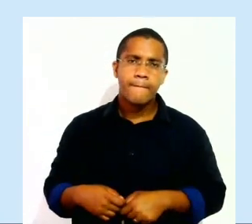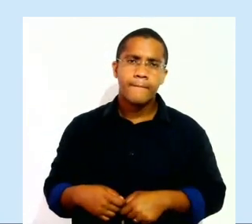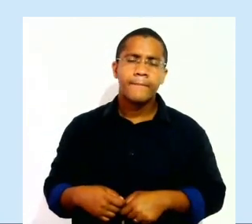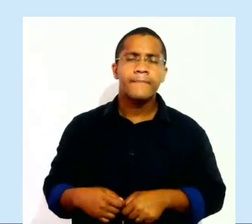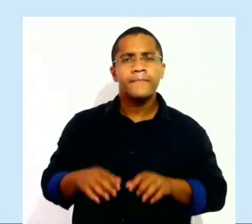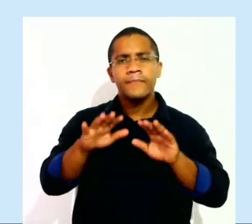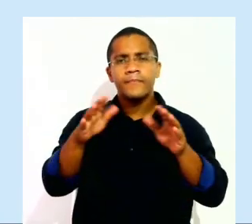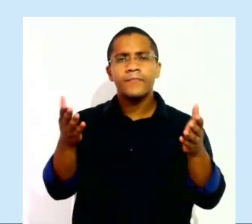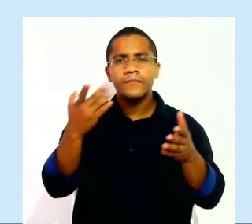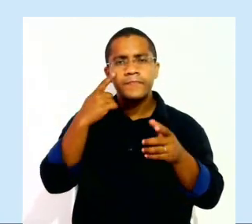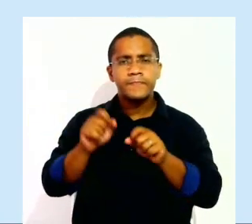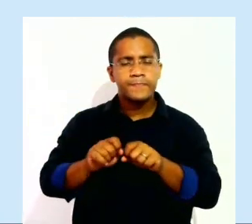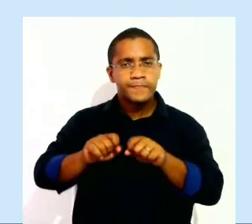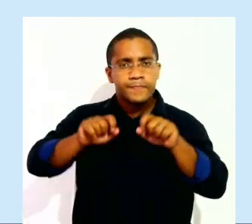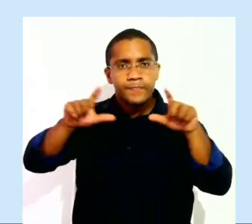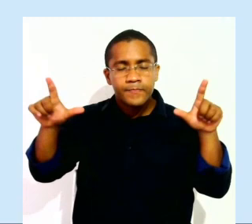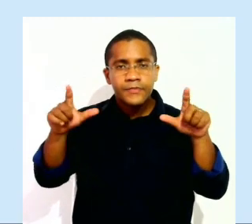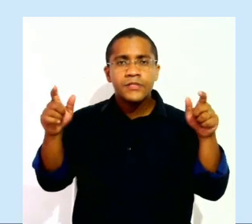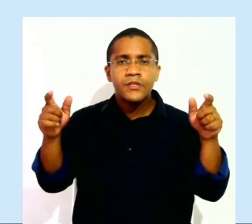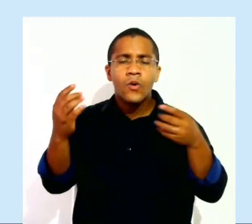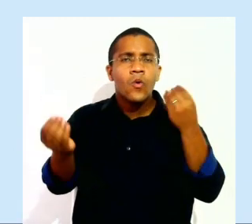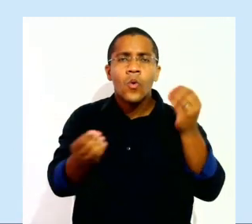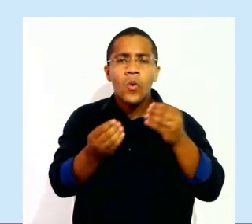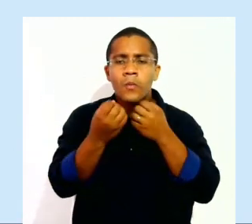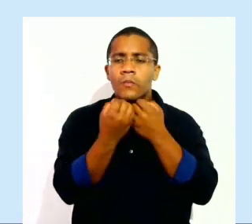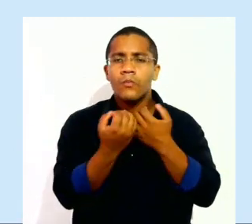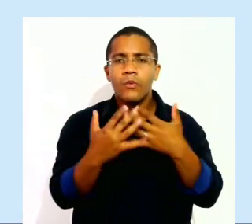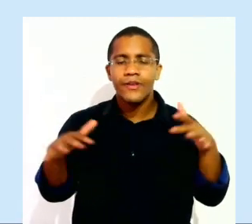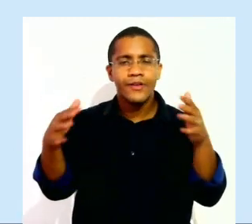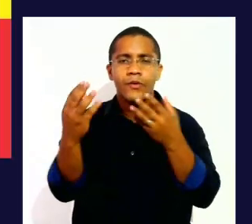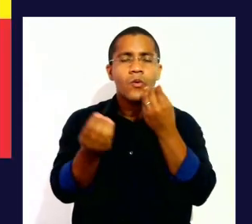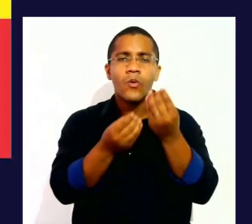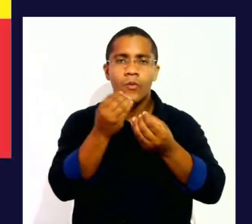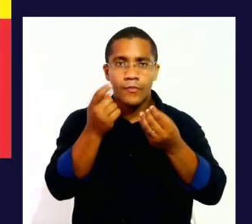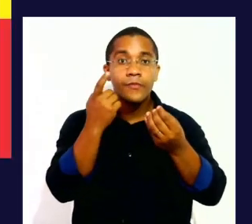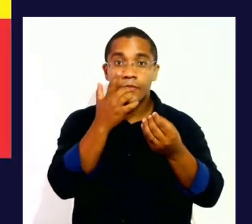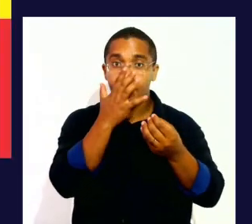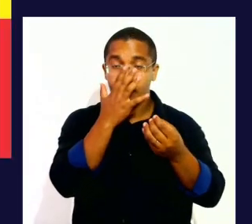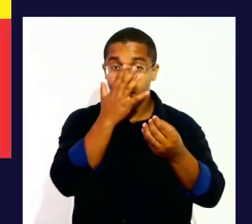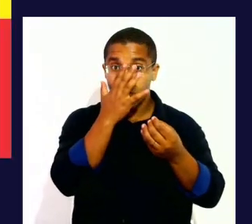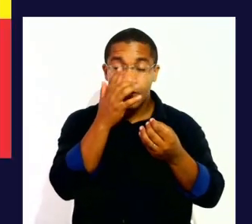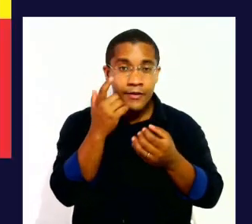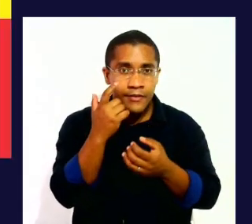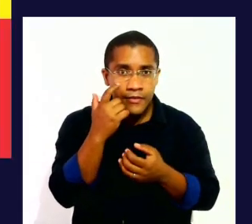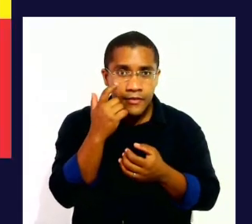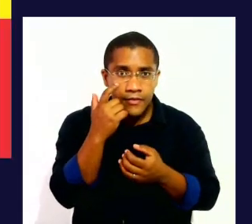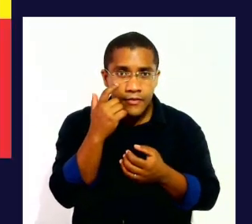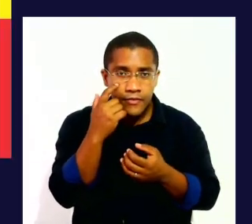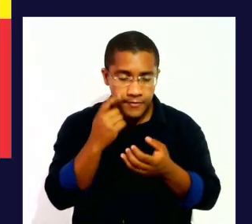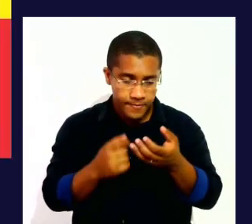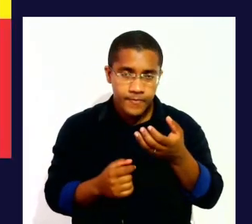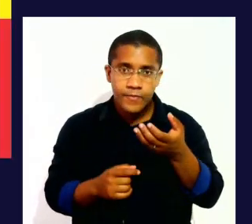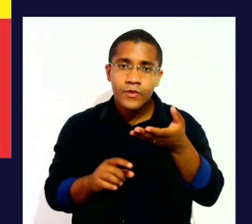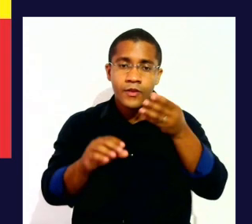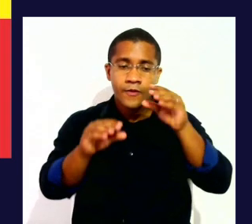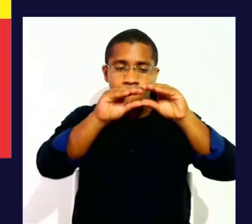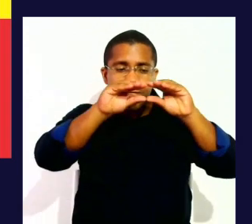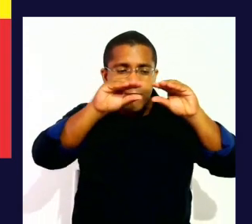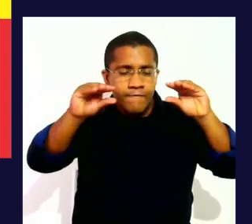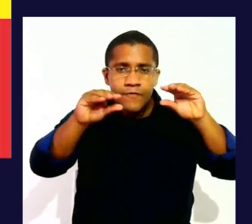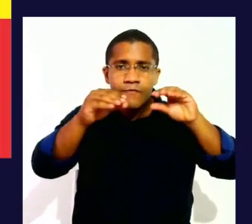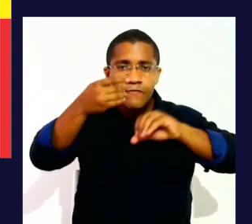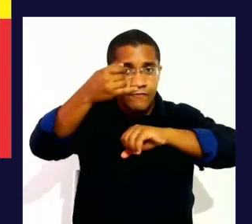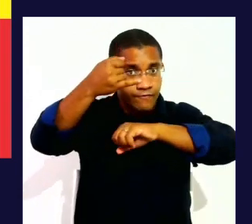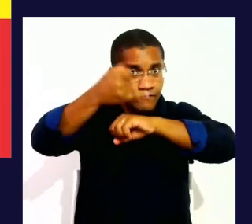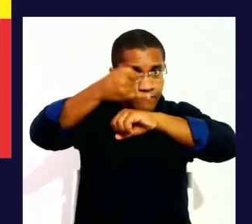telinha para a gente observar bem essa questão da propagação de calor. Temos aí um exemplo de uma